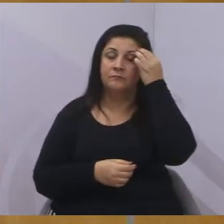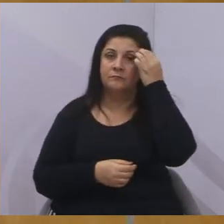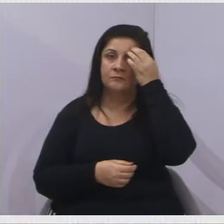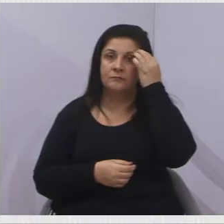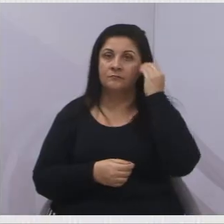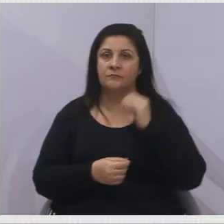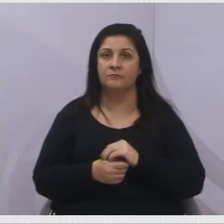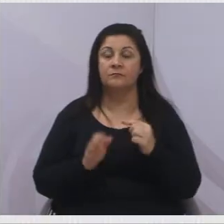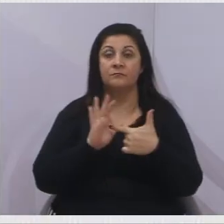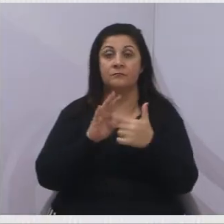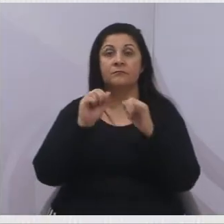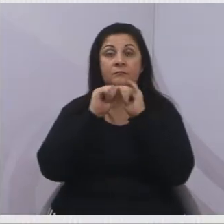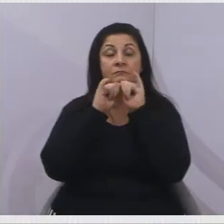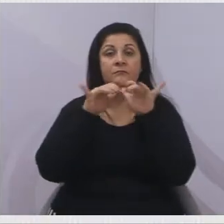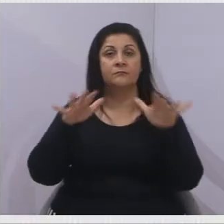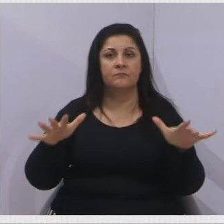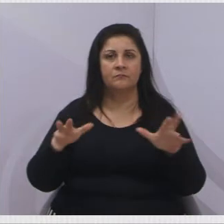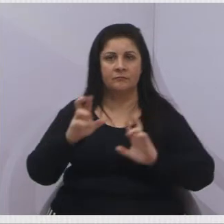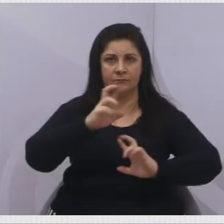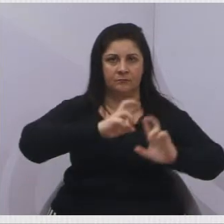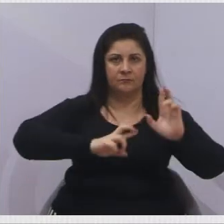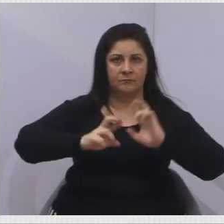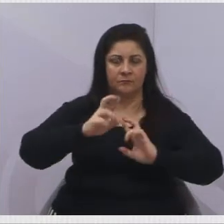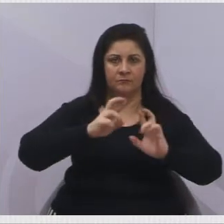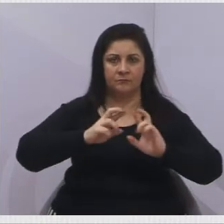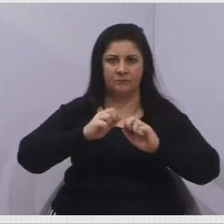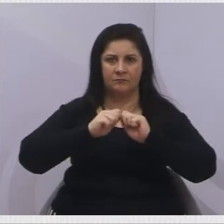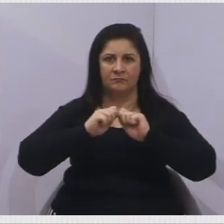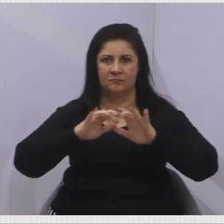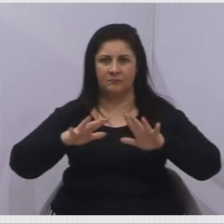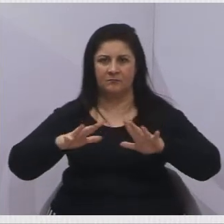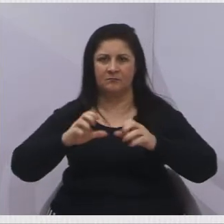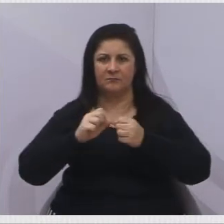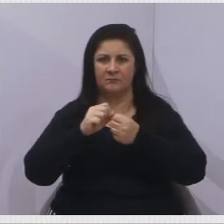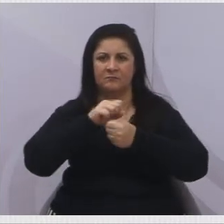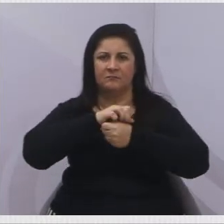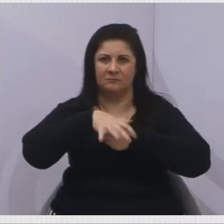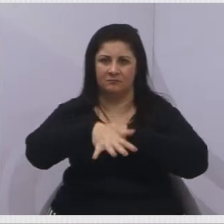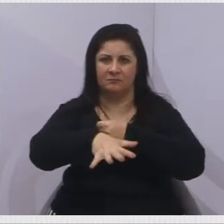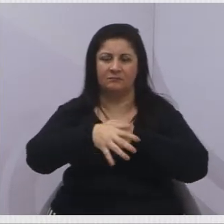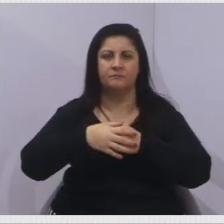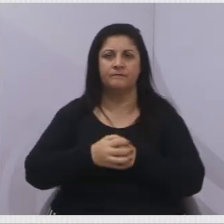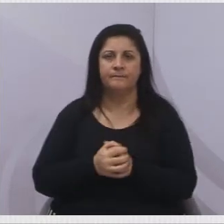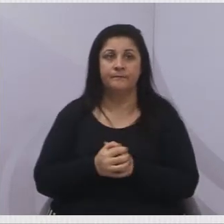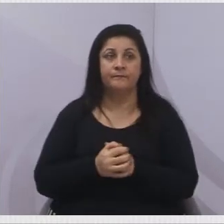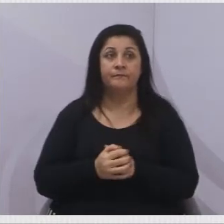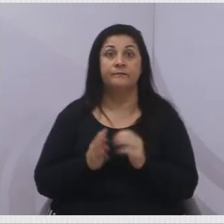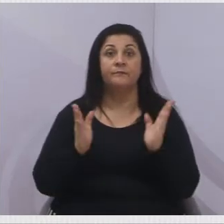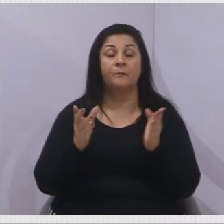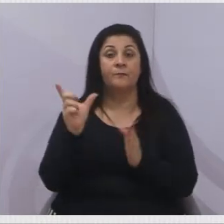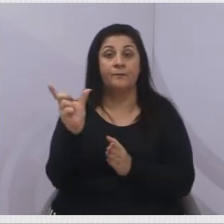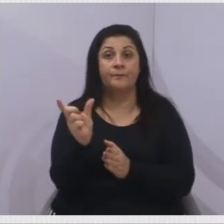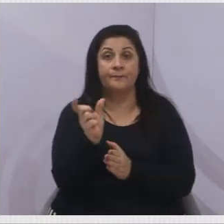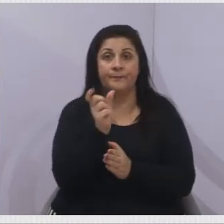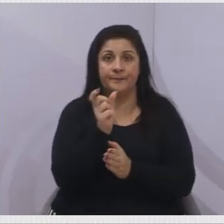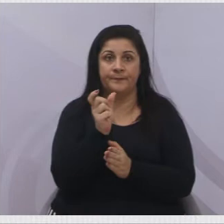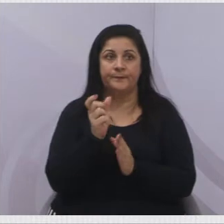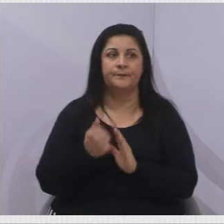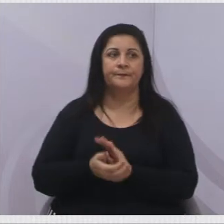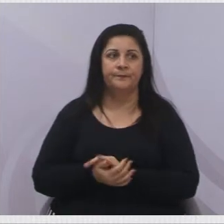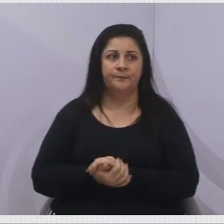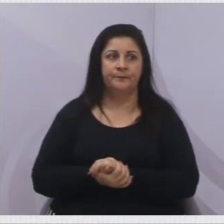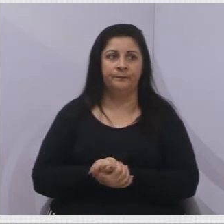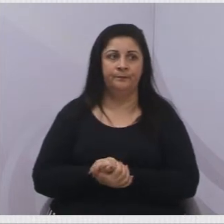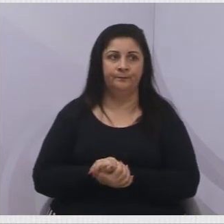Trazendo algumas informações da vigilância epidemiológica, nós constatamos aí uma redução,